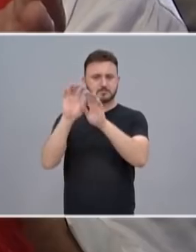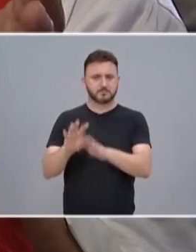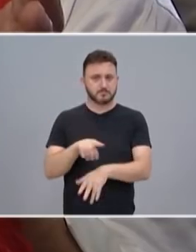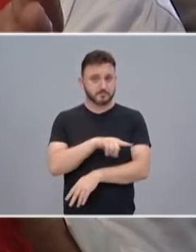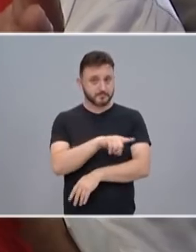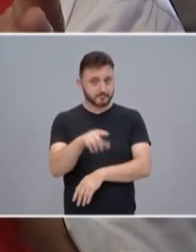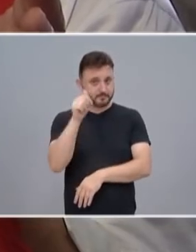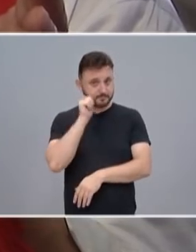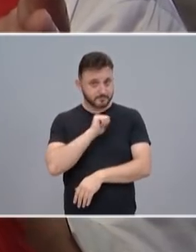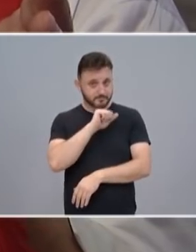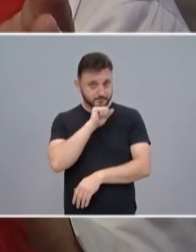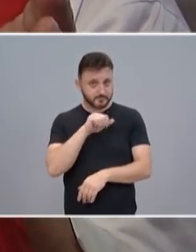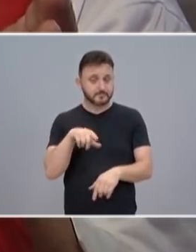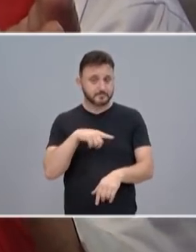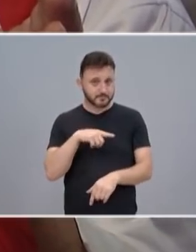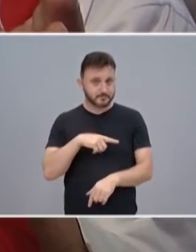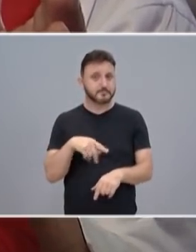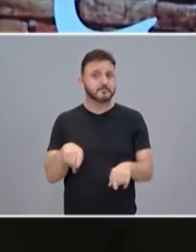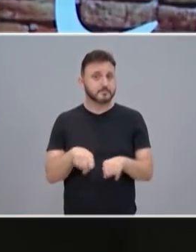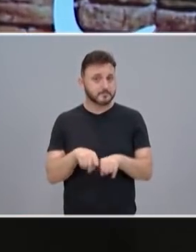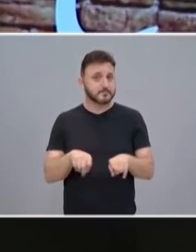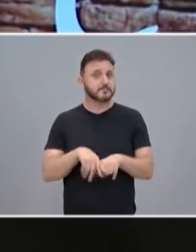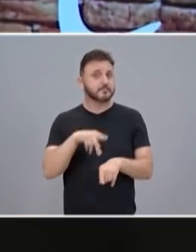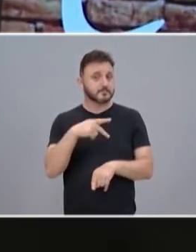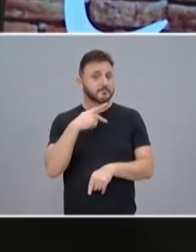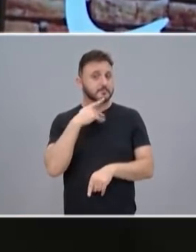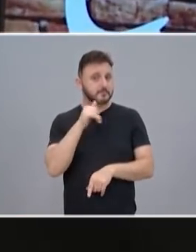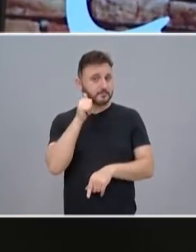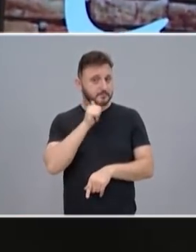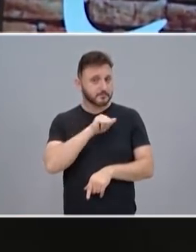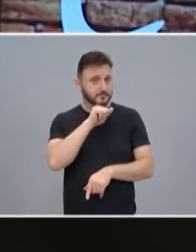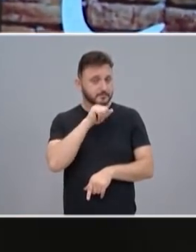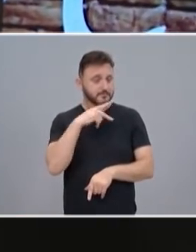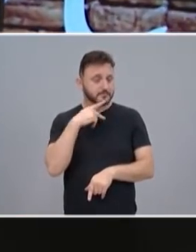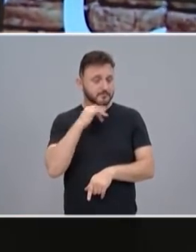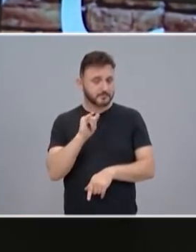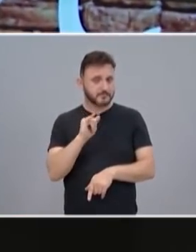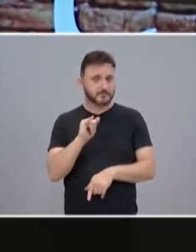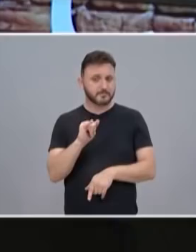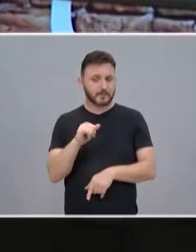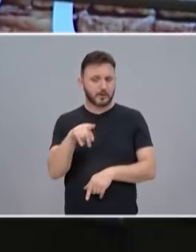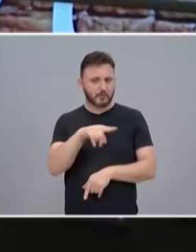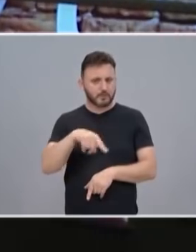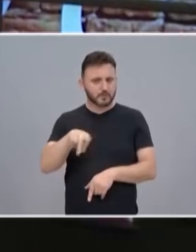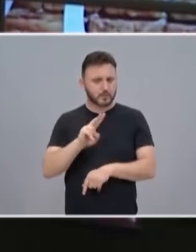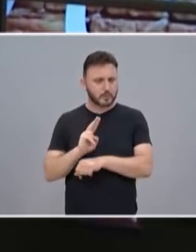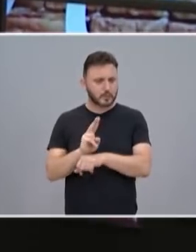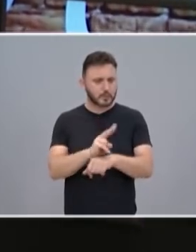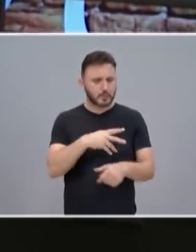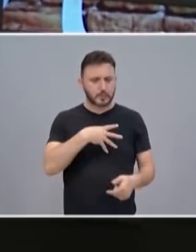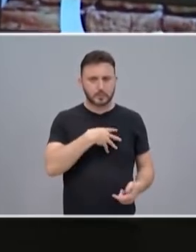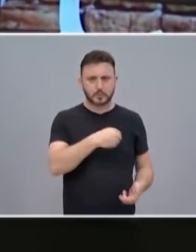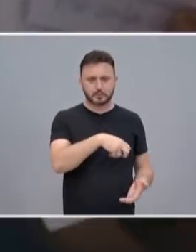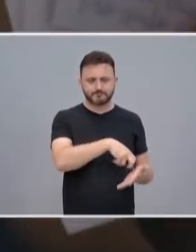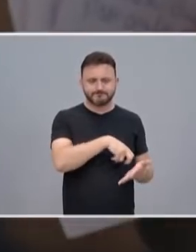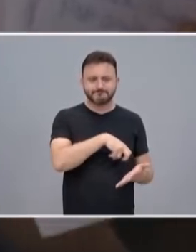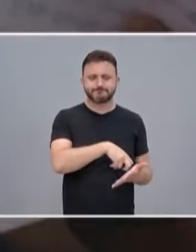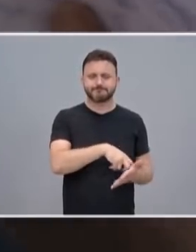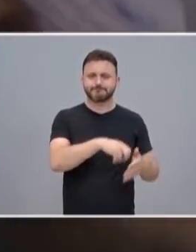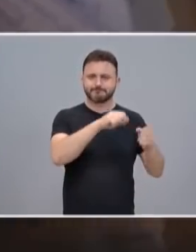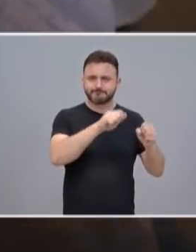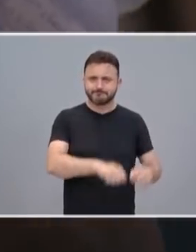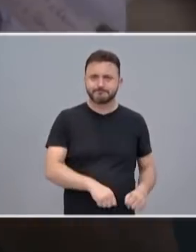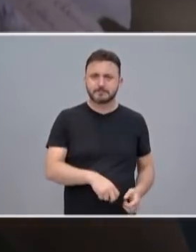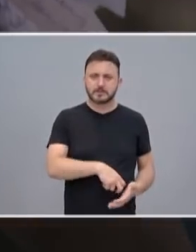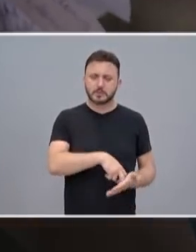você pai, vocês que são base da família, base do lar, dobra os joelhos, se for preciso, você que está na sua